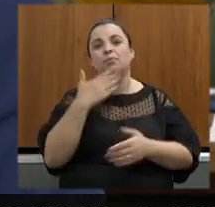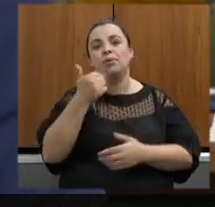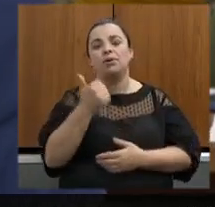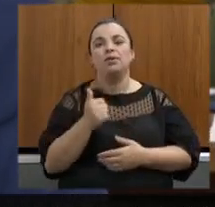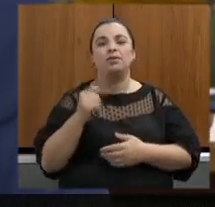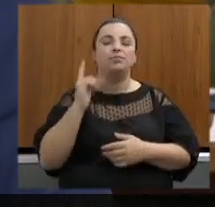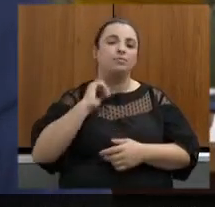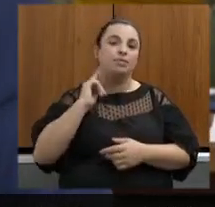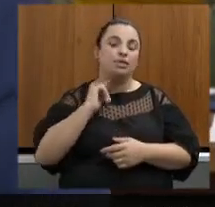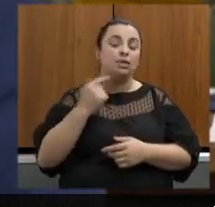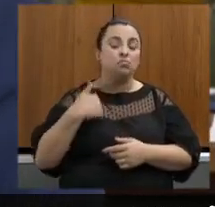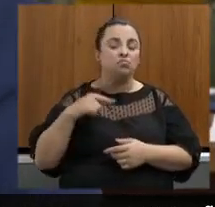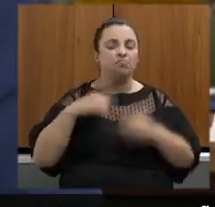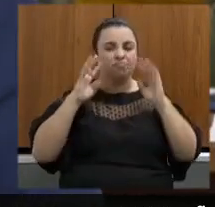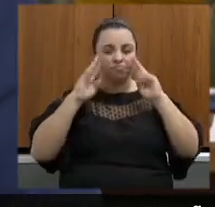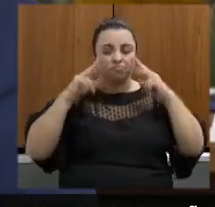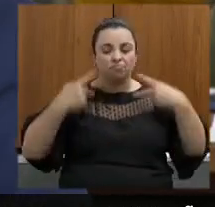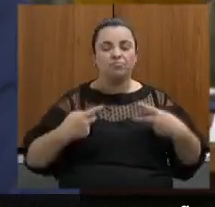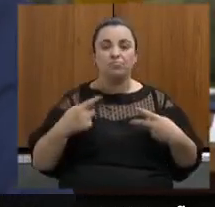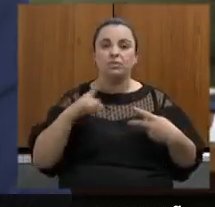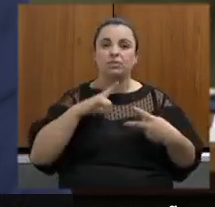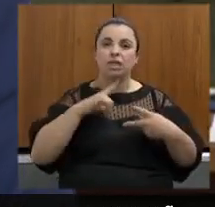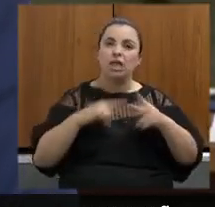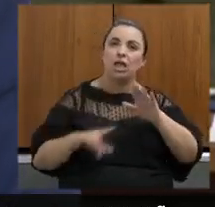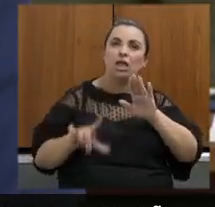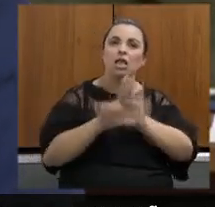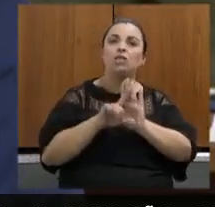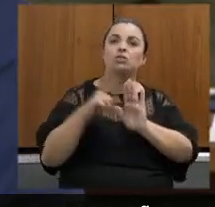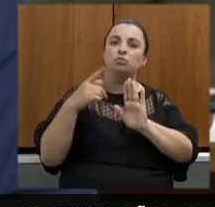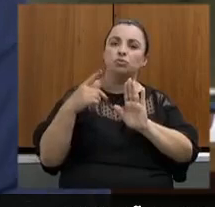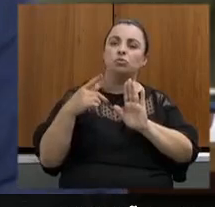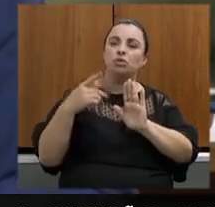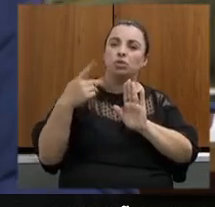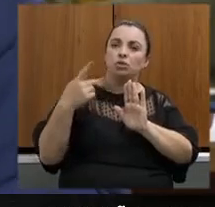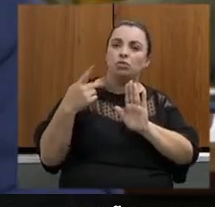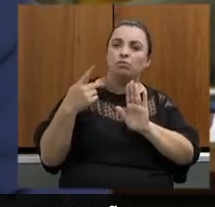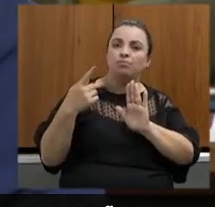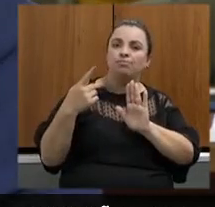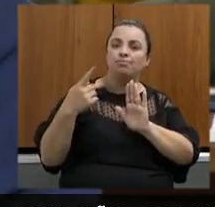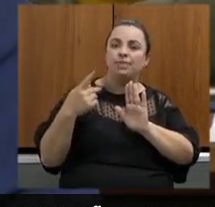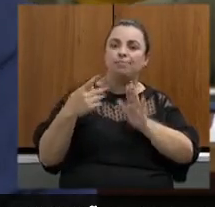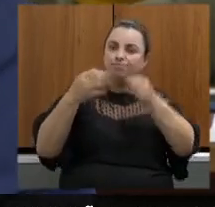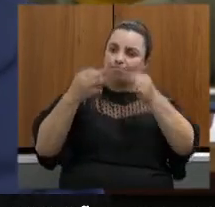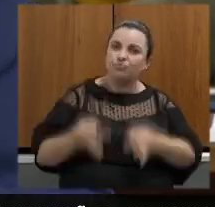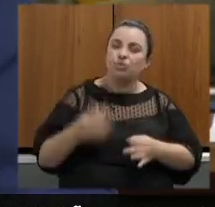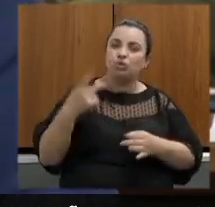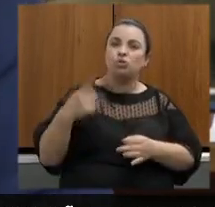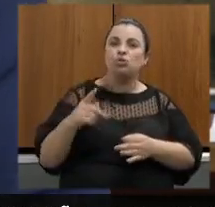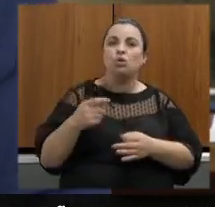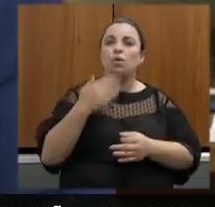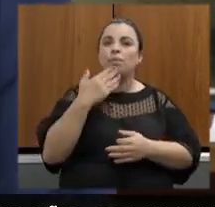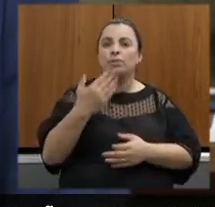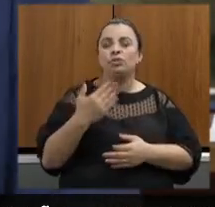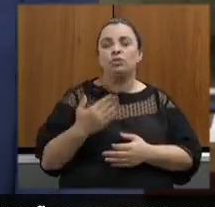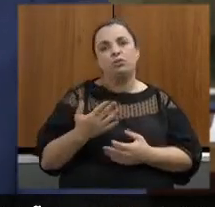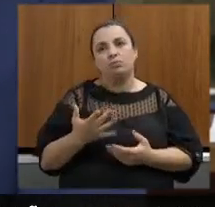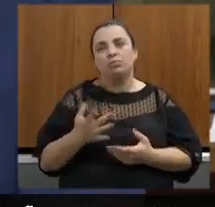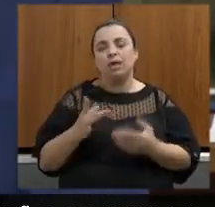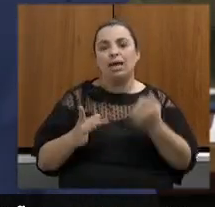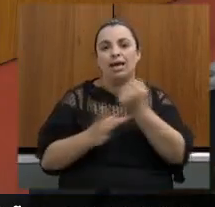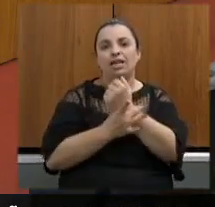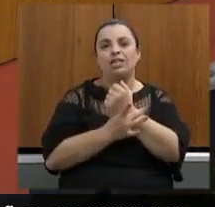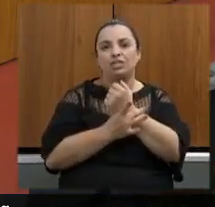e reconhecendo assim a a legitimidade do seu peito e a preocupação Nossa com a segurança pública é isso